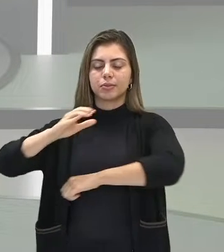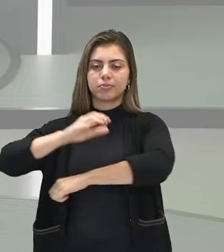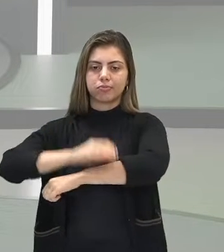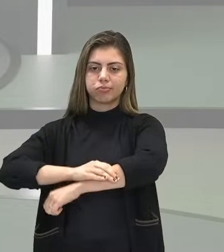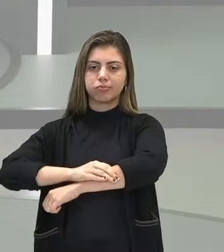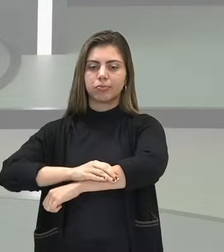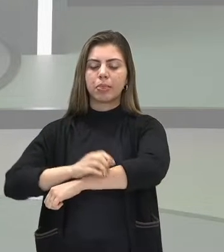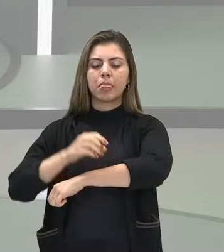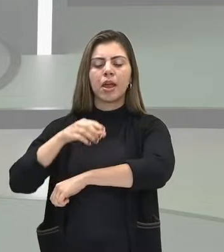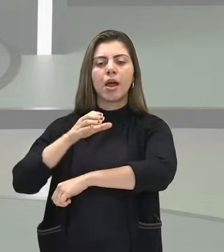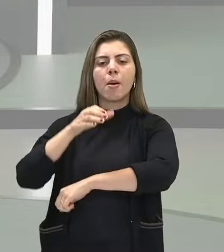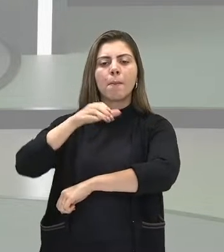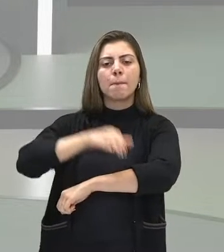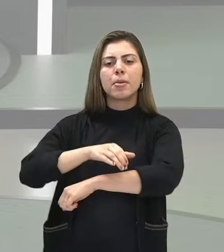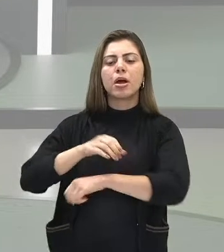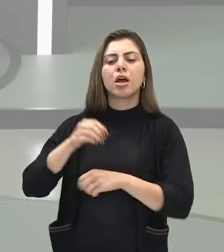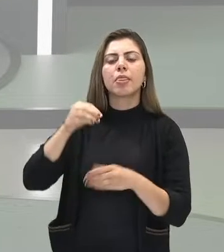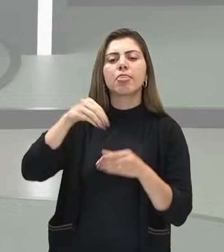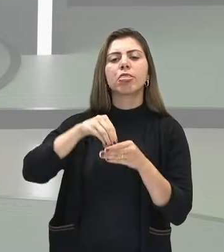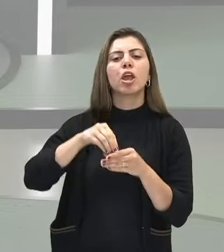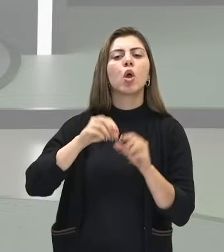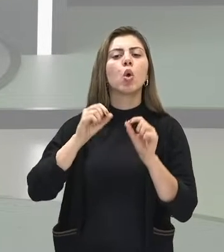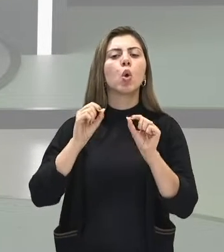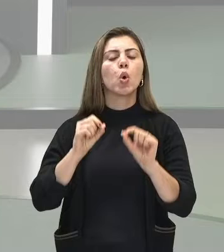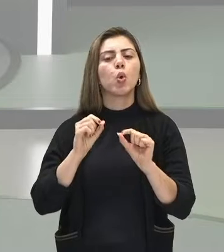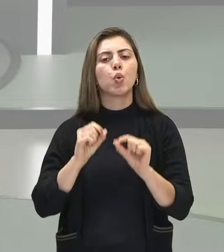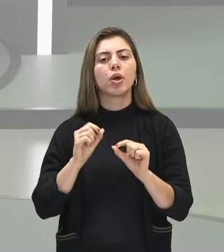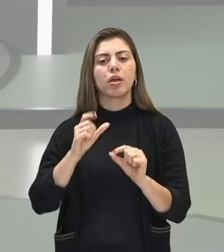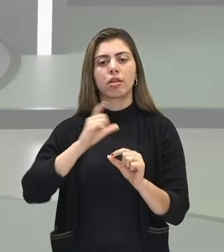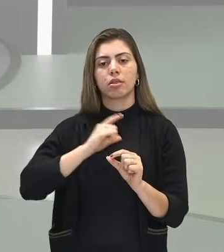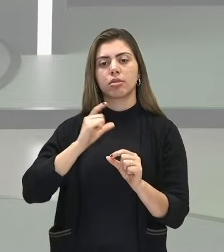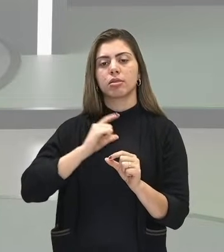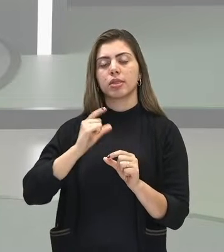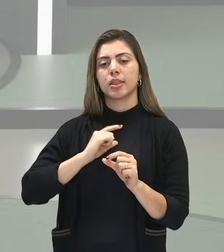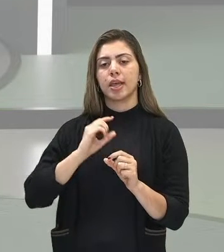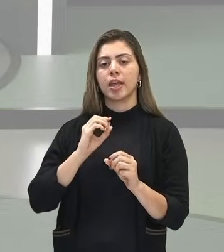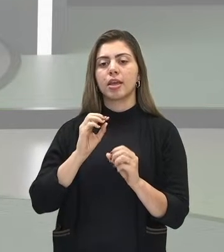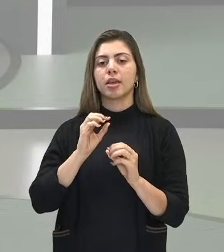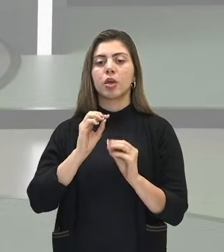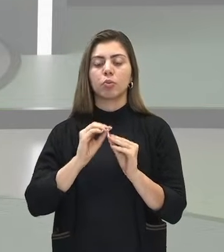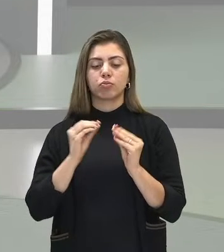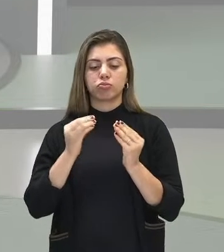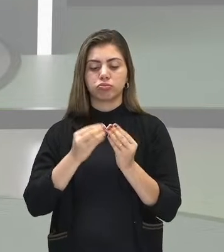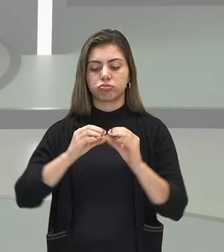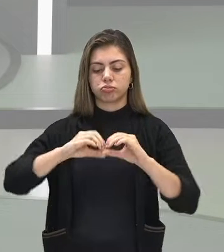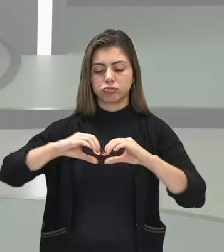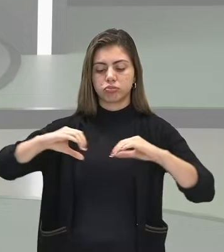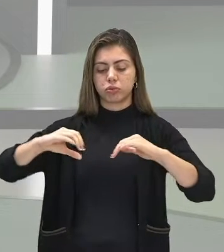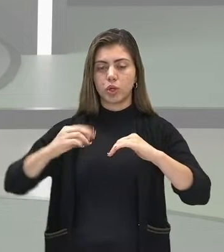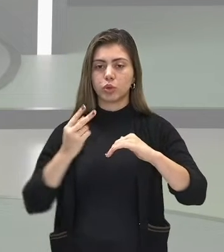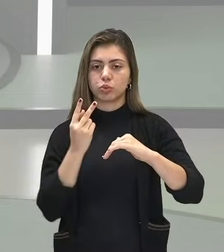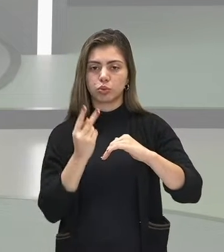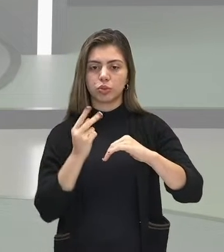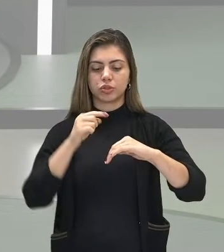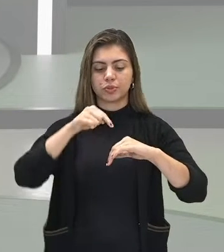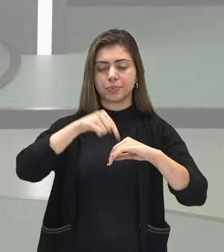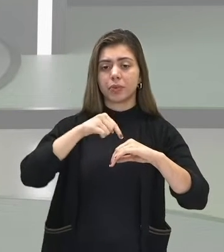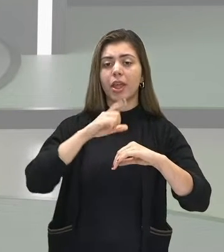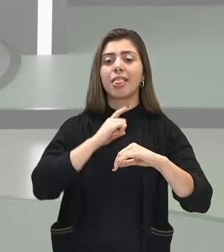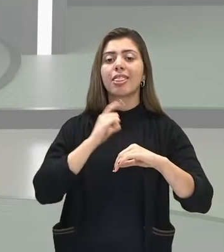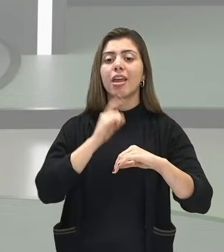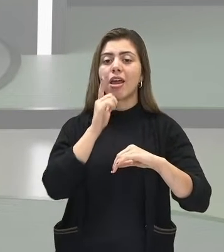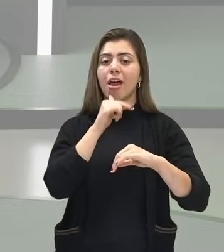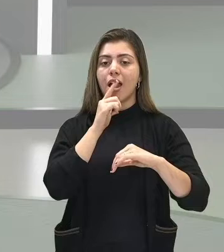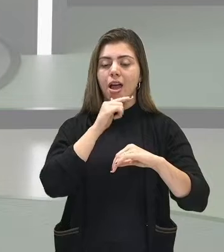dentro dessas bolsas instantâneas existem dois compartimentos, um contendo